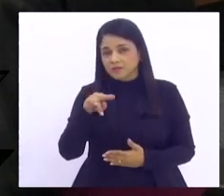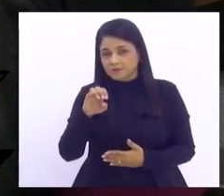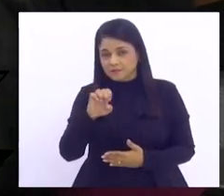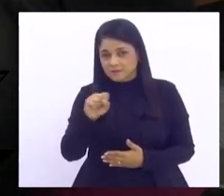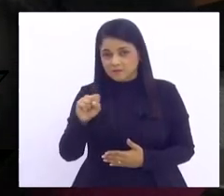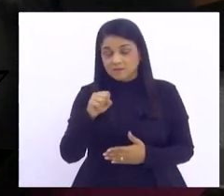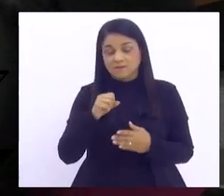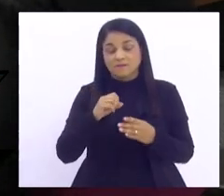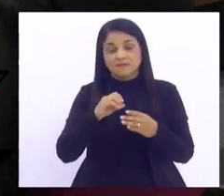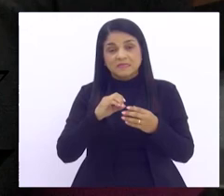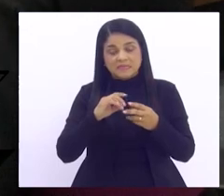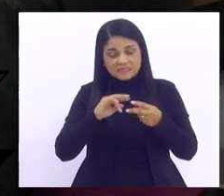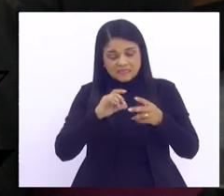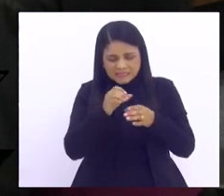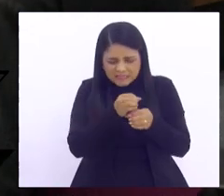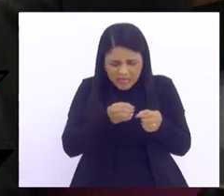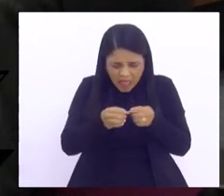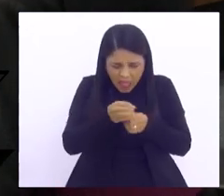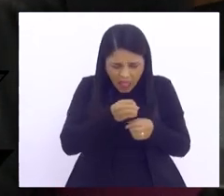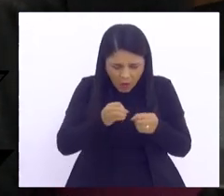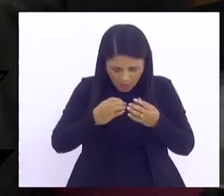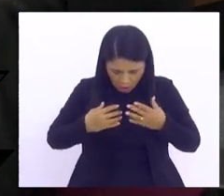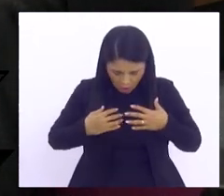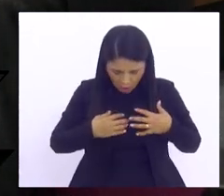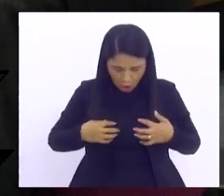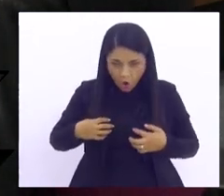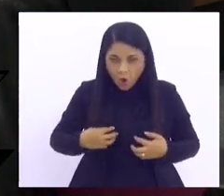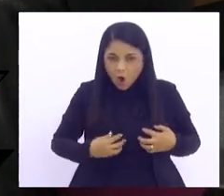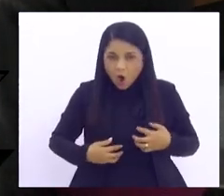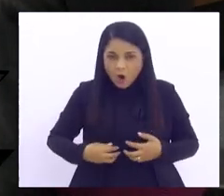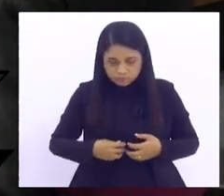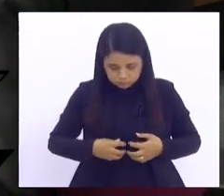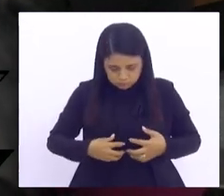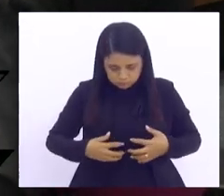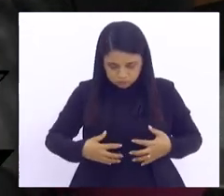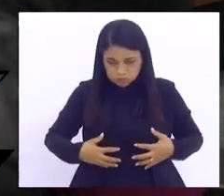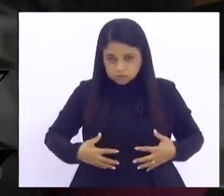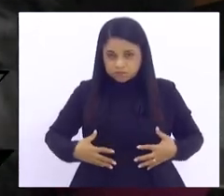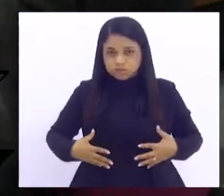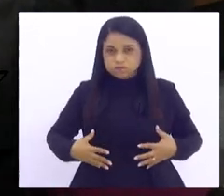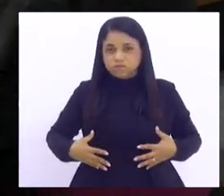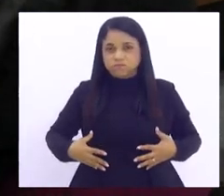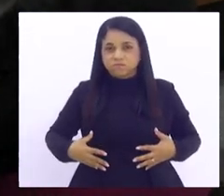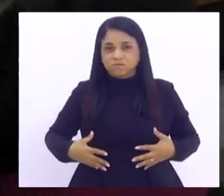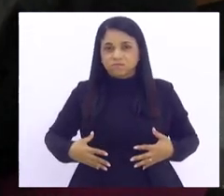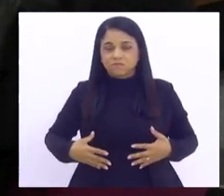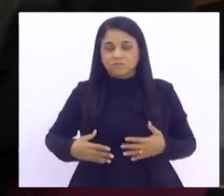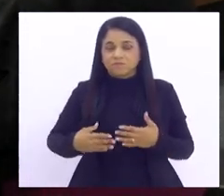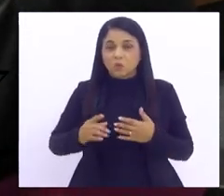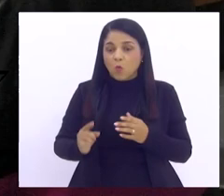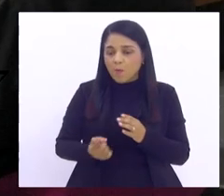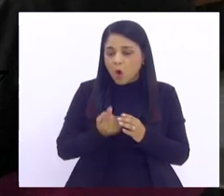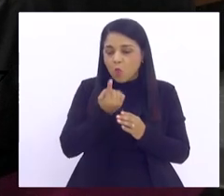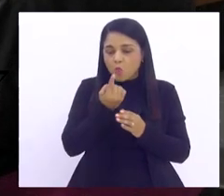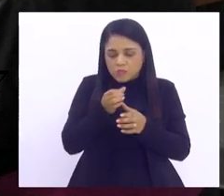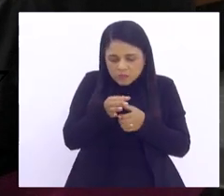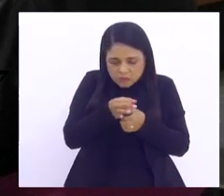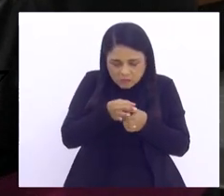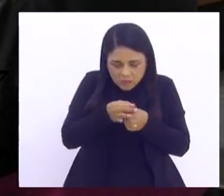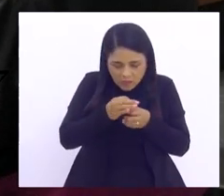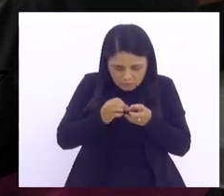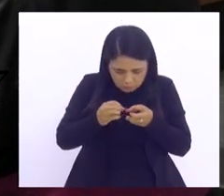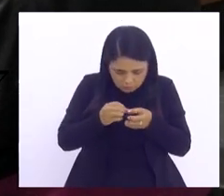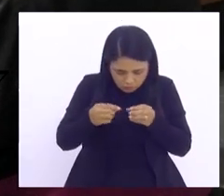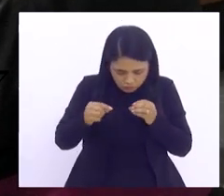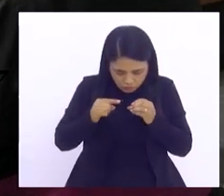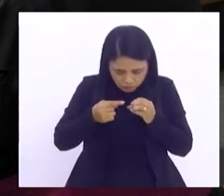tecidos, os órgãos se desenvolvem progressivamente a partir de uma única célula, o zigoto.